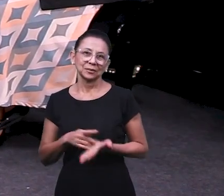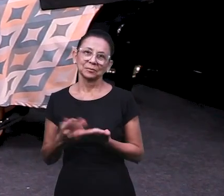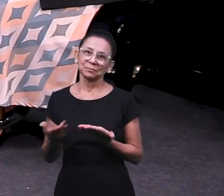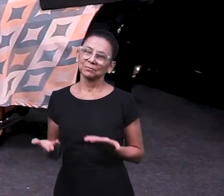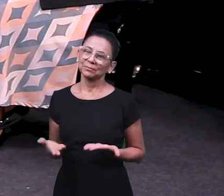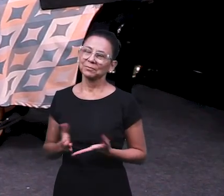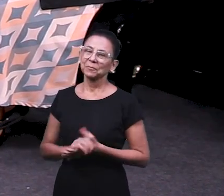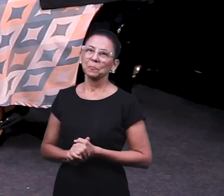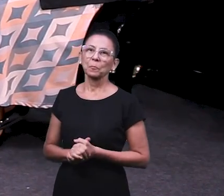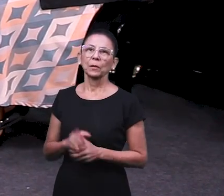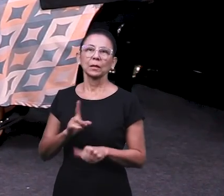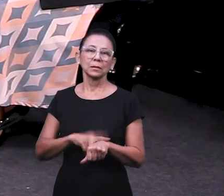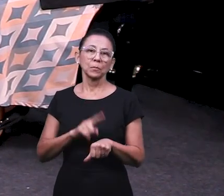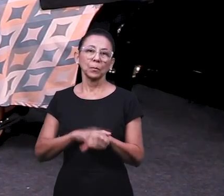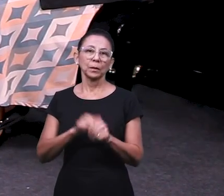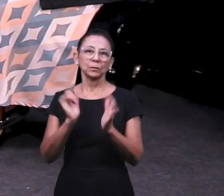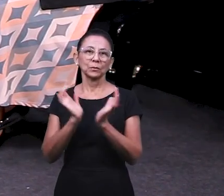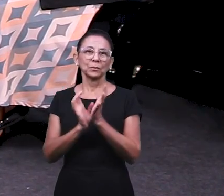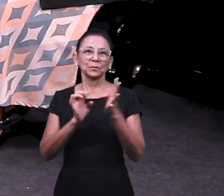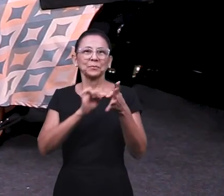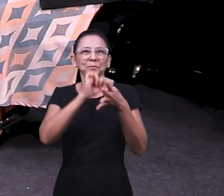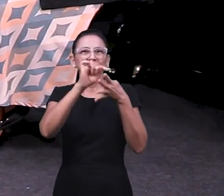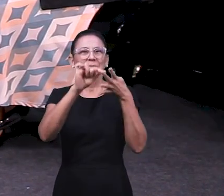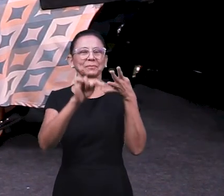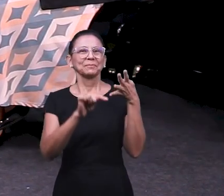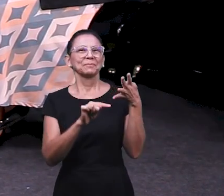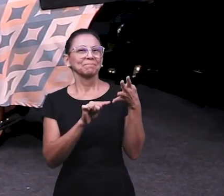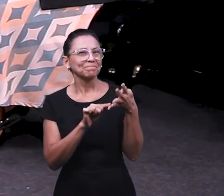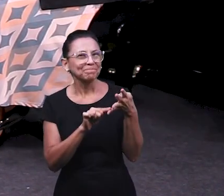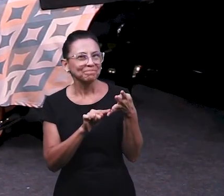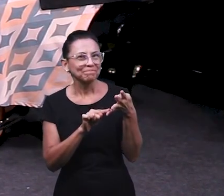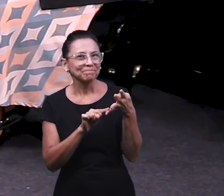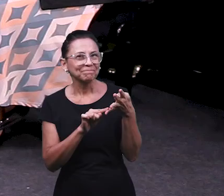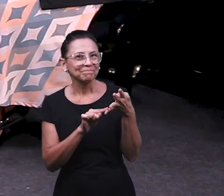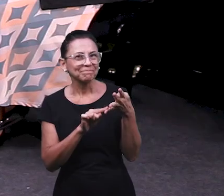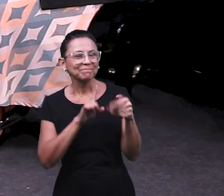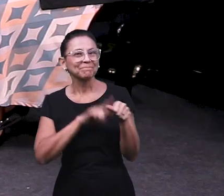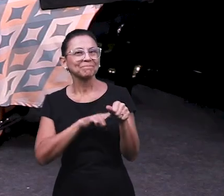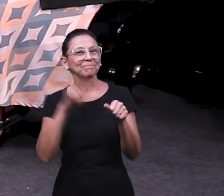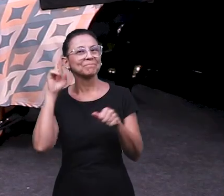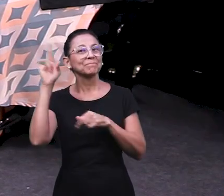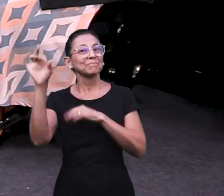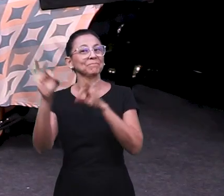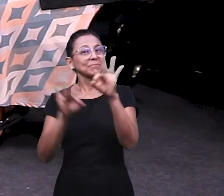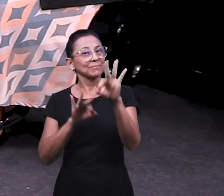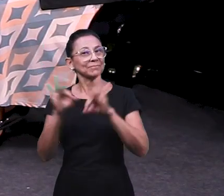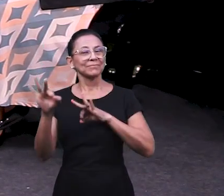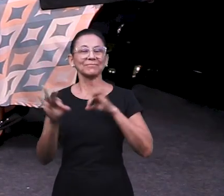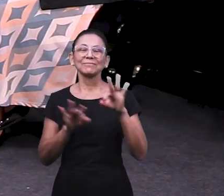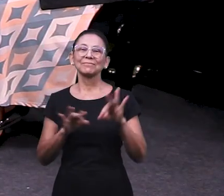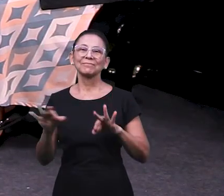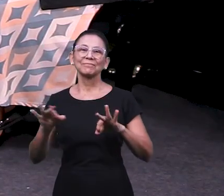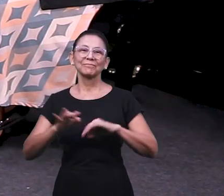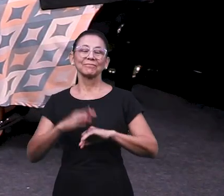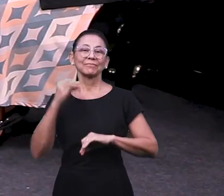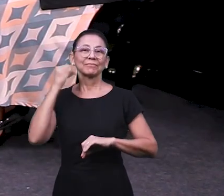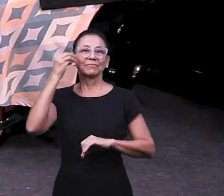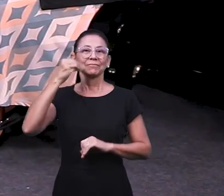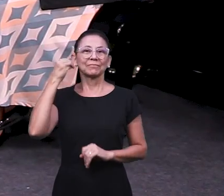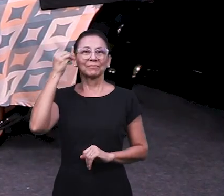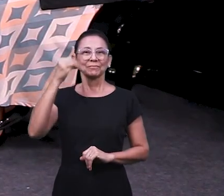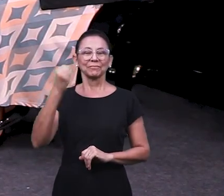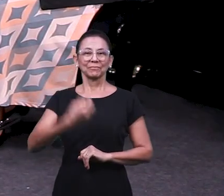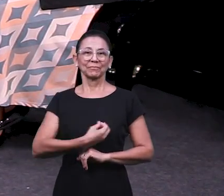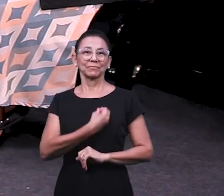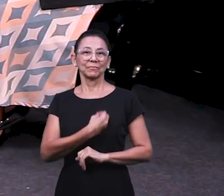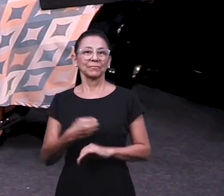momento do quarteto é um momento preparado pelo Senhor para essa experiência que